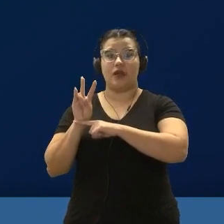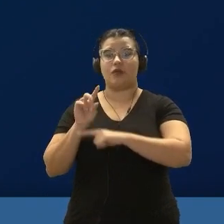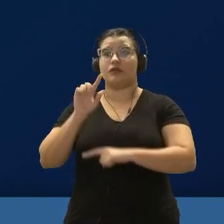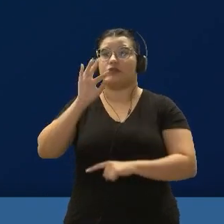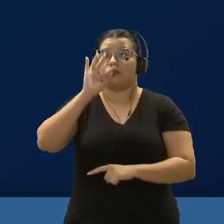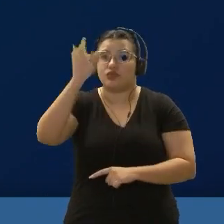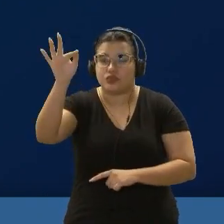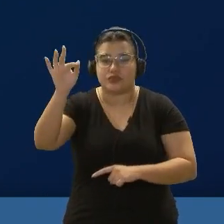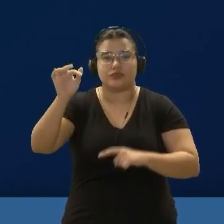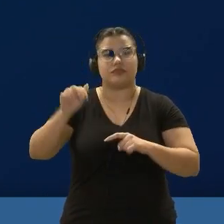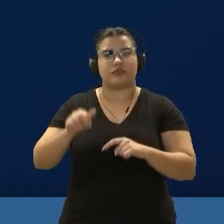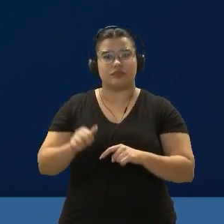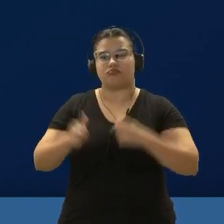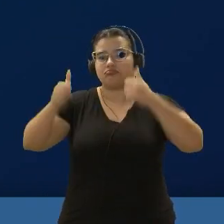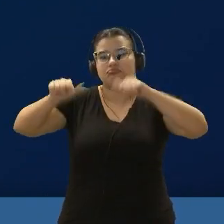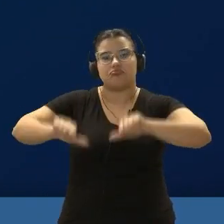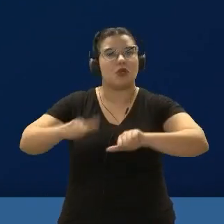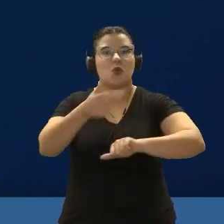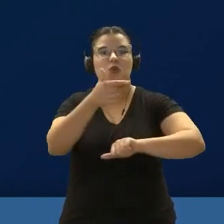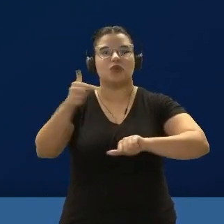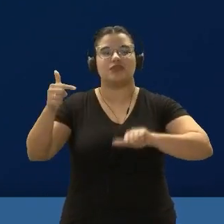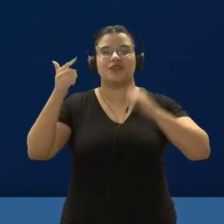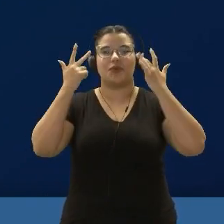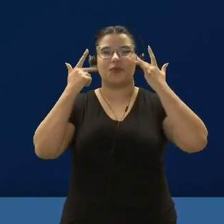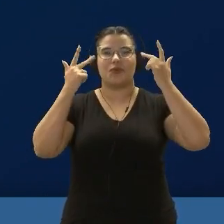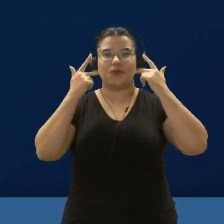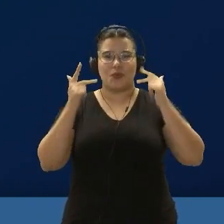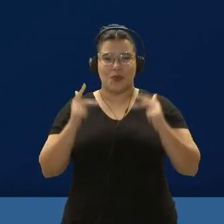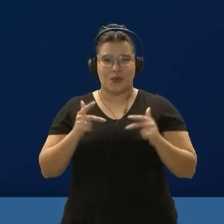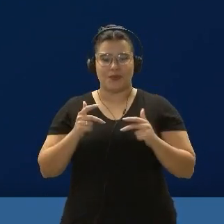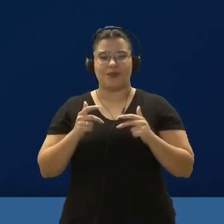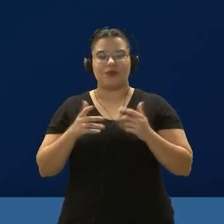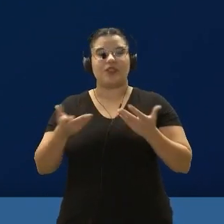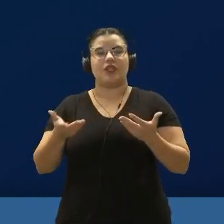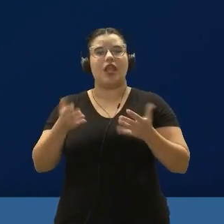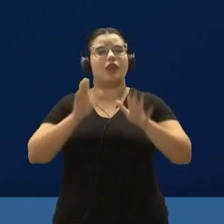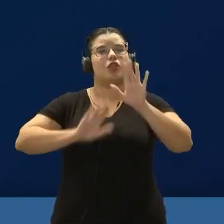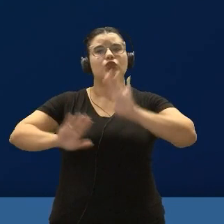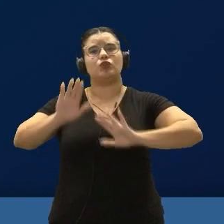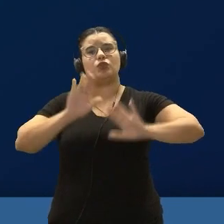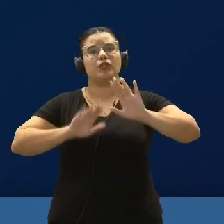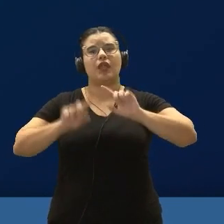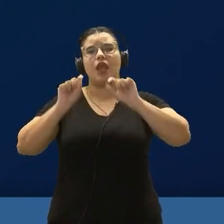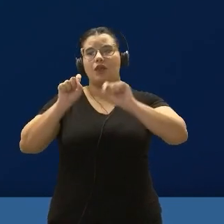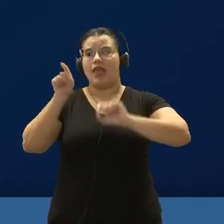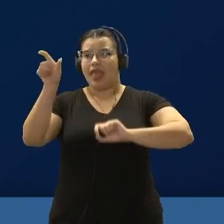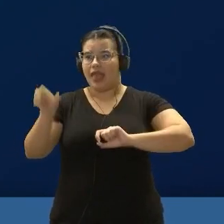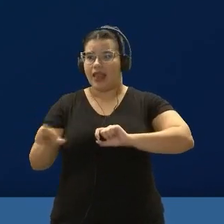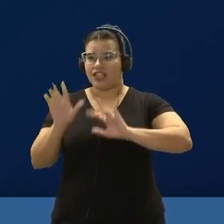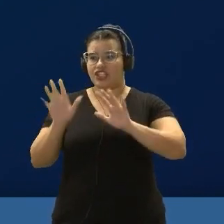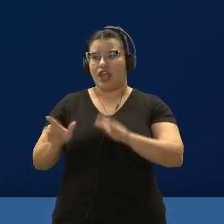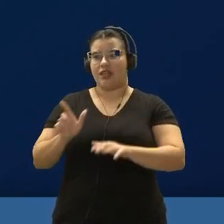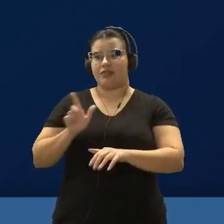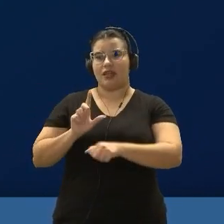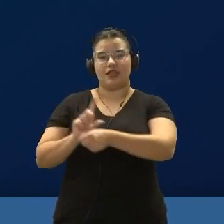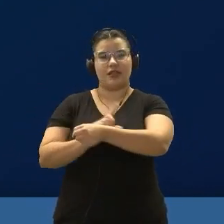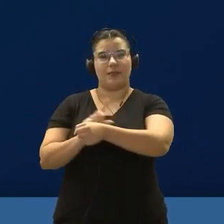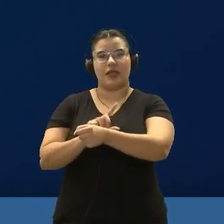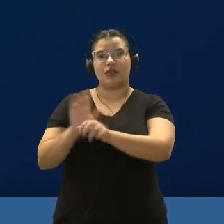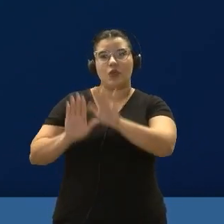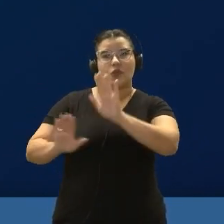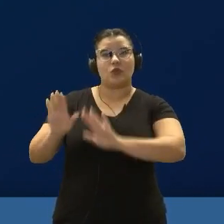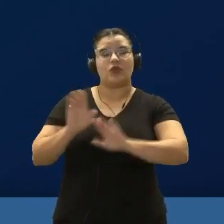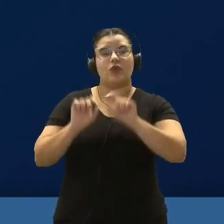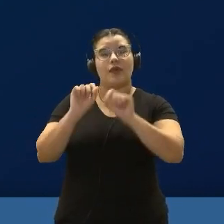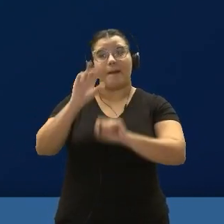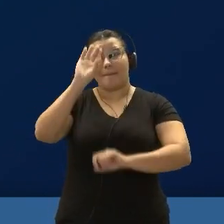das complicações do diabetes. E quais são os cuidados que a gente tem que ter com o paciente com diabetes? Principalmente,